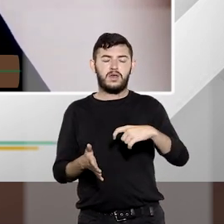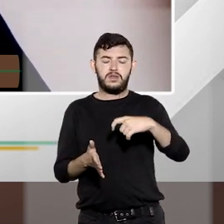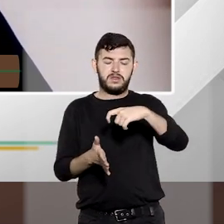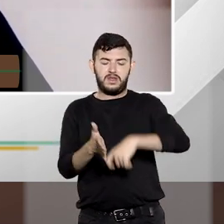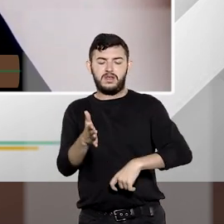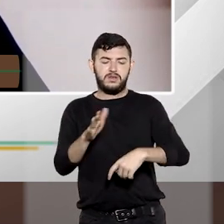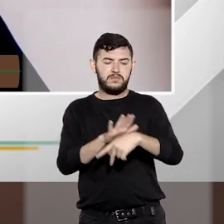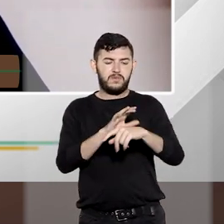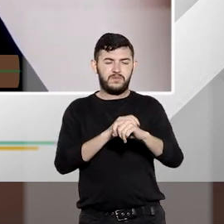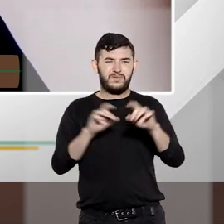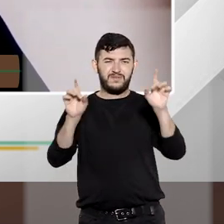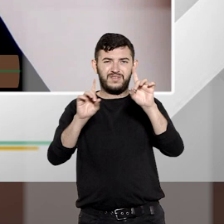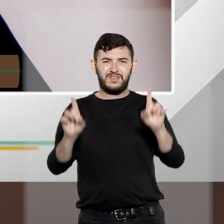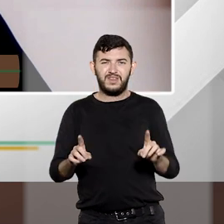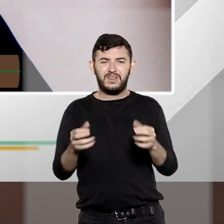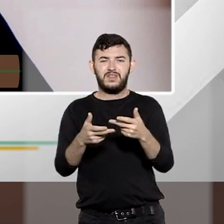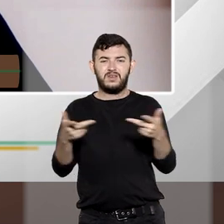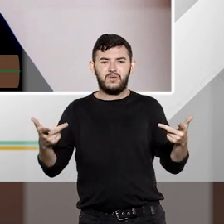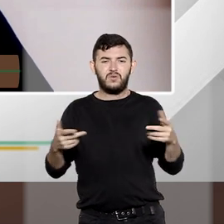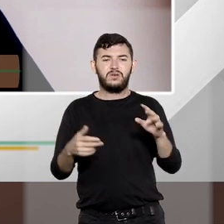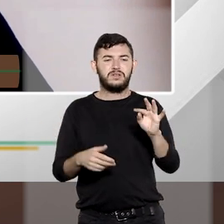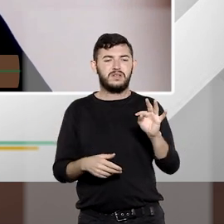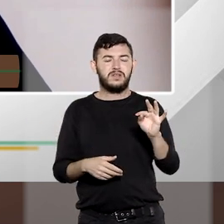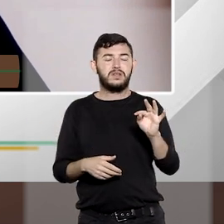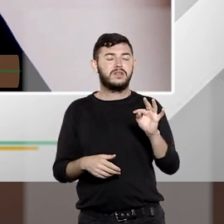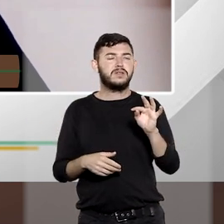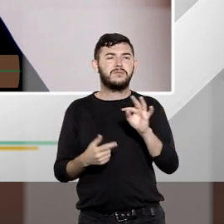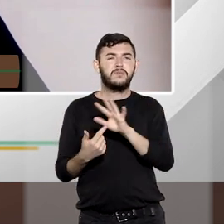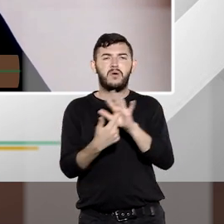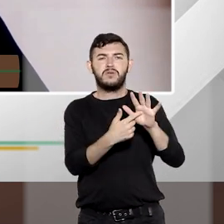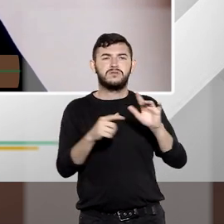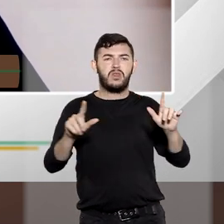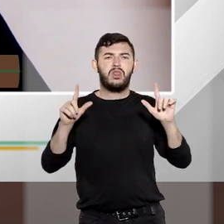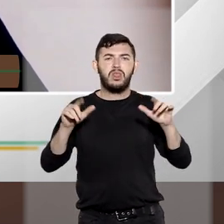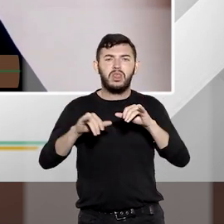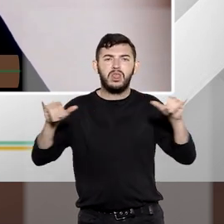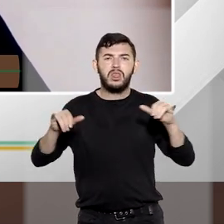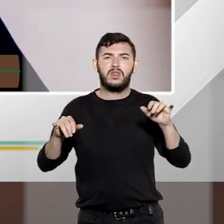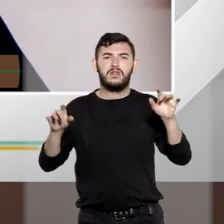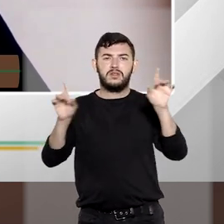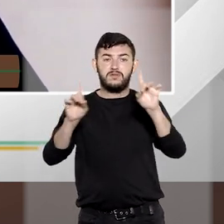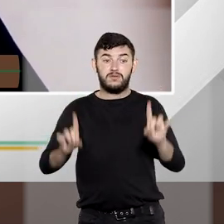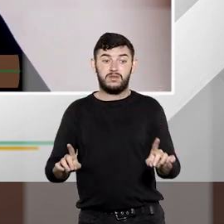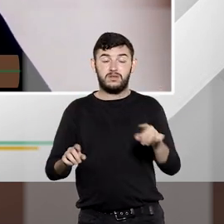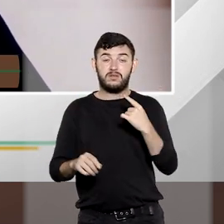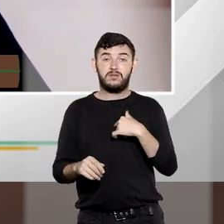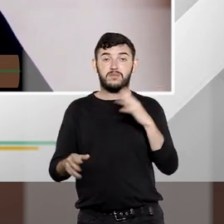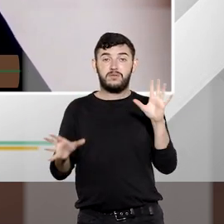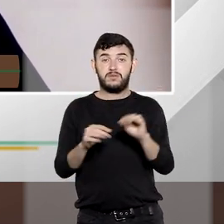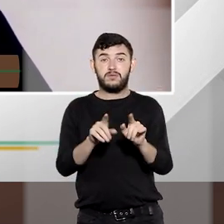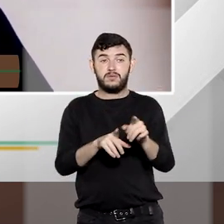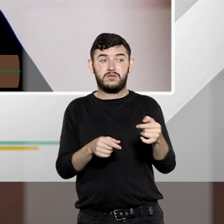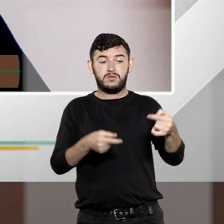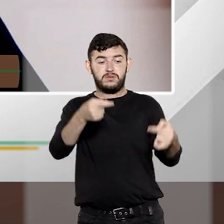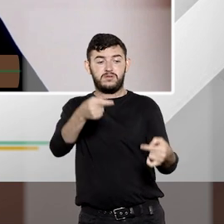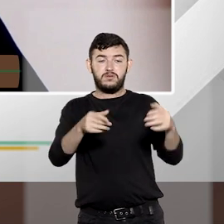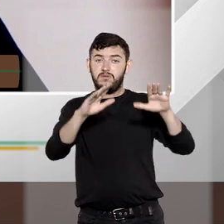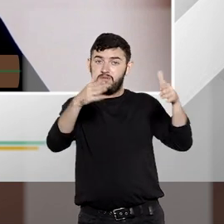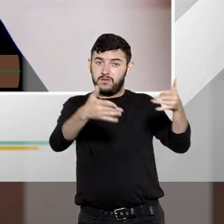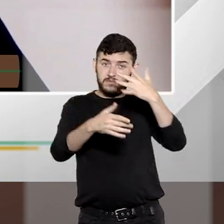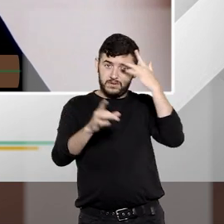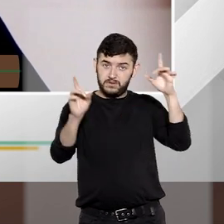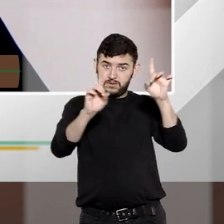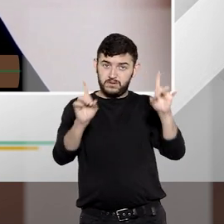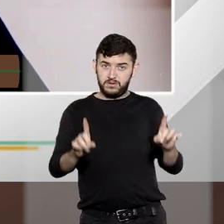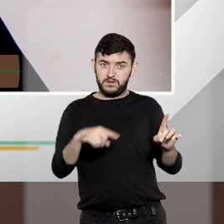deficiência. É uma discussão que, com o Estatuto da Pessoa com Deficiência, vai se ampliando, se distanciando cada vez mais de que é necessário